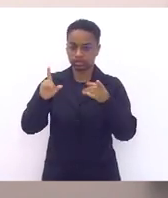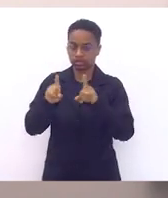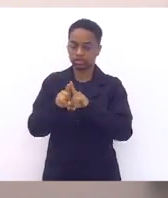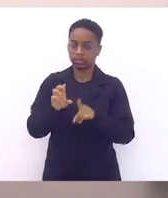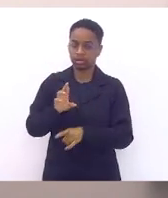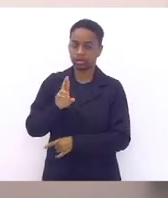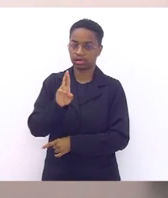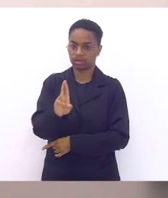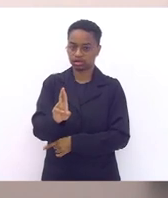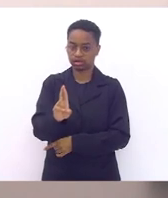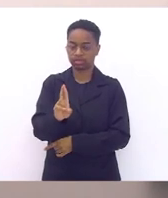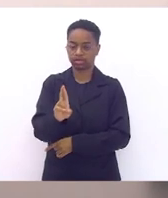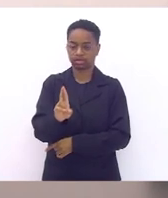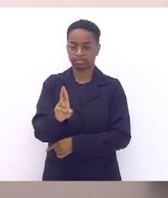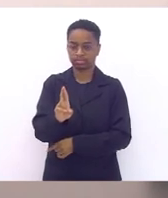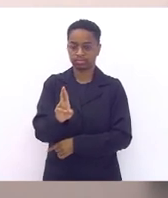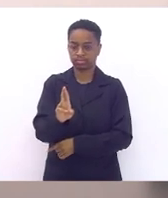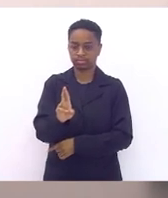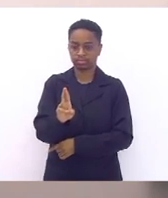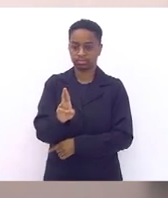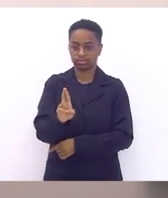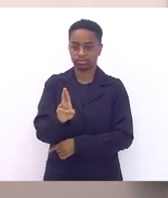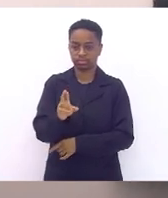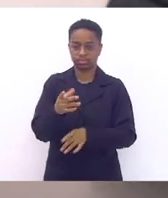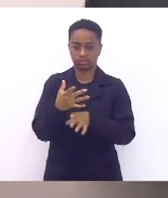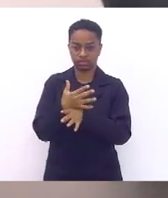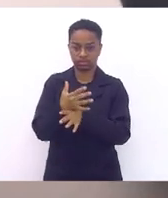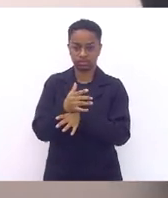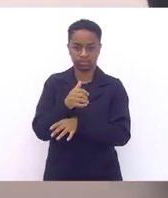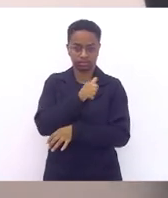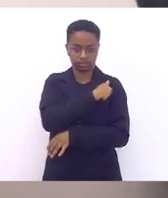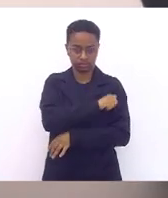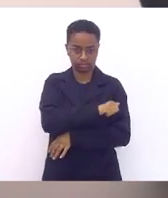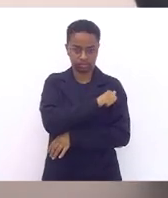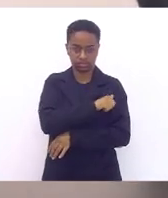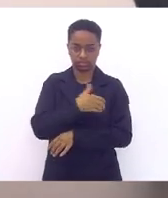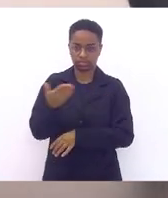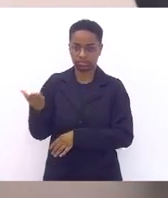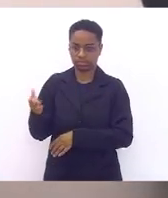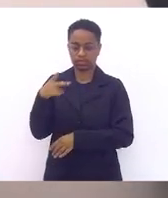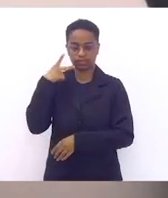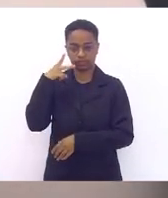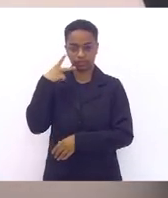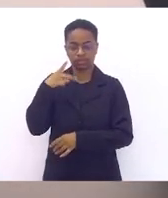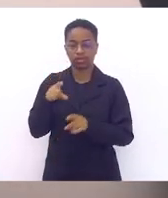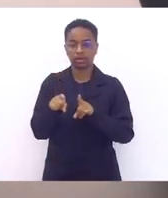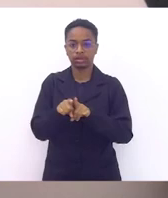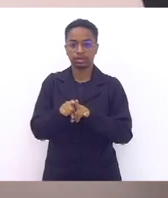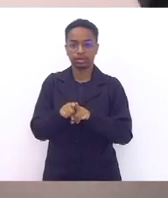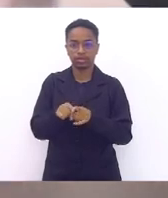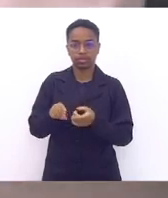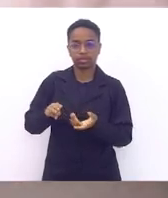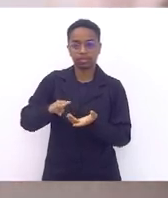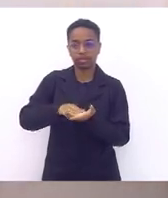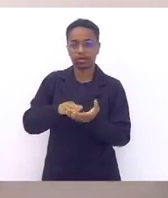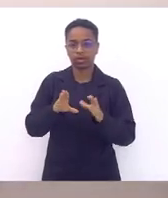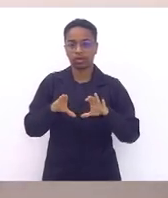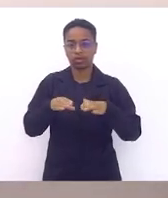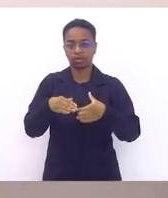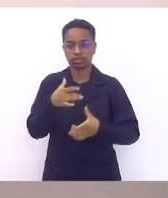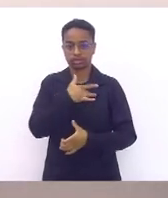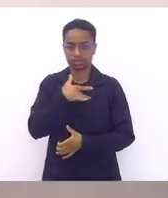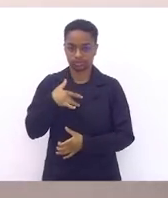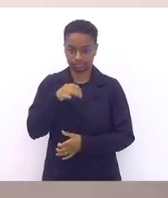aqui representando o município do Rio de Janeiro, né, como vereador. e também como membro da Comissão de Saúde,